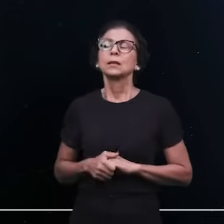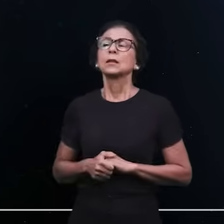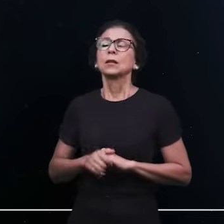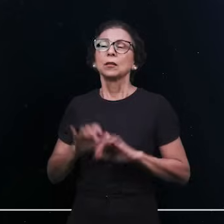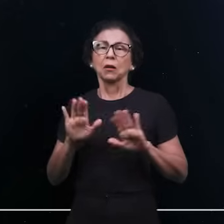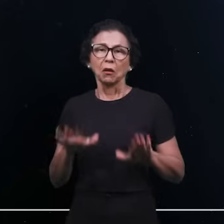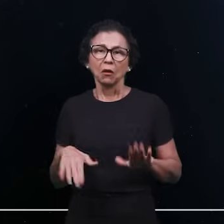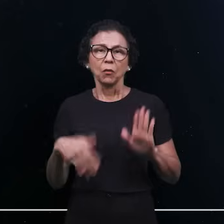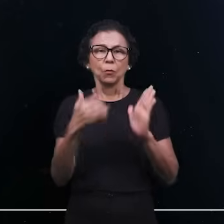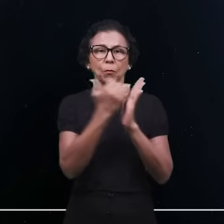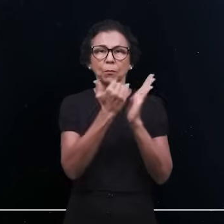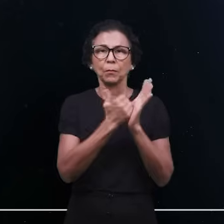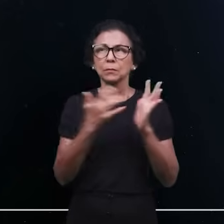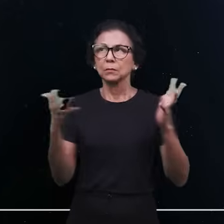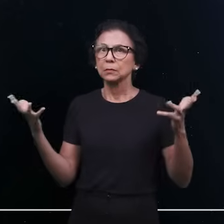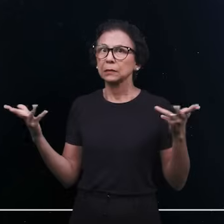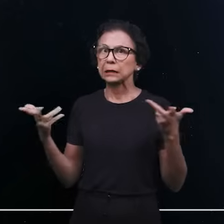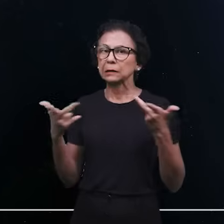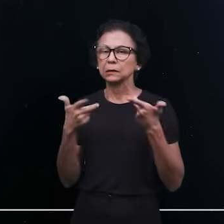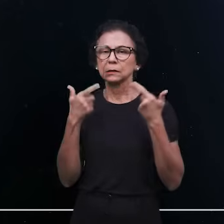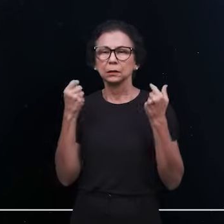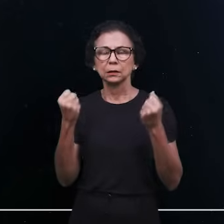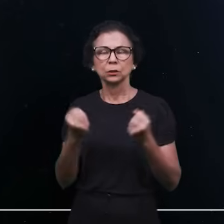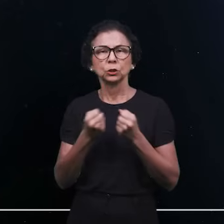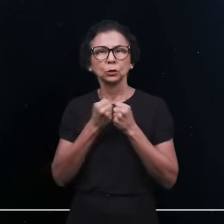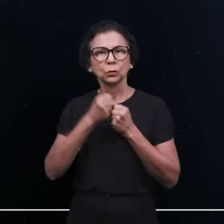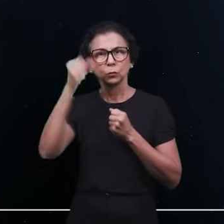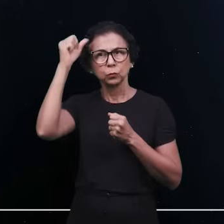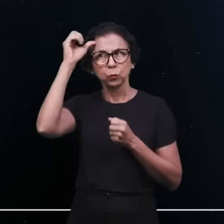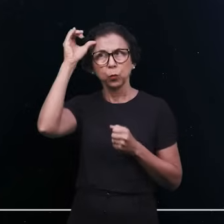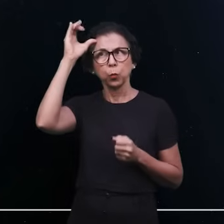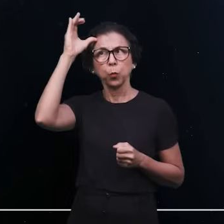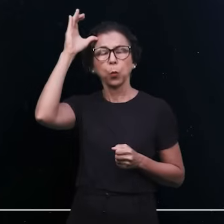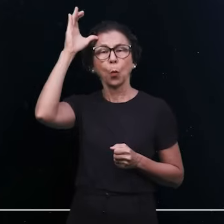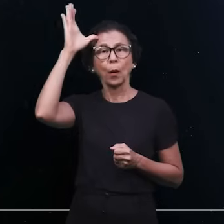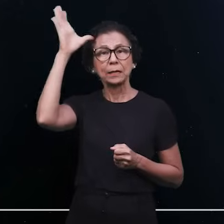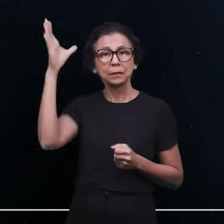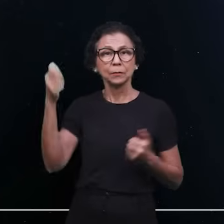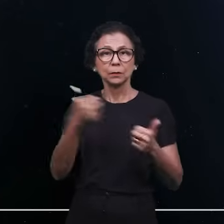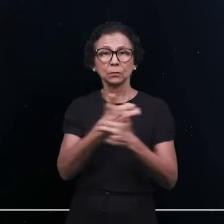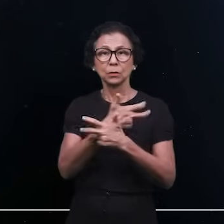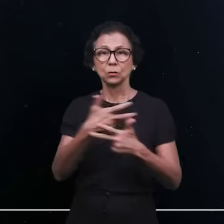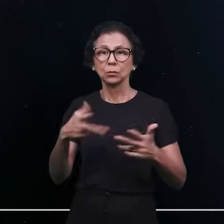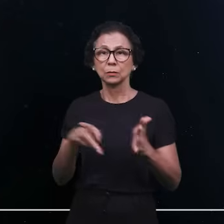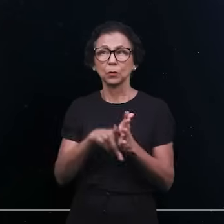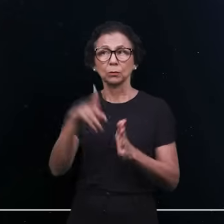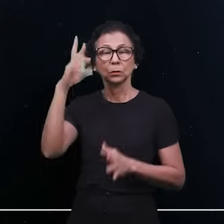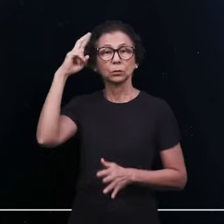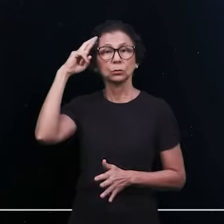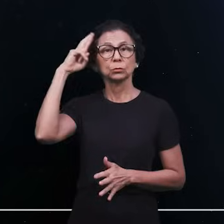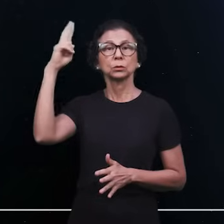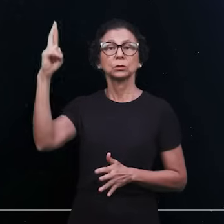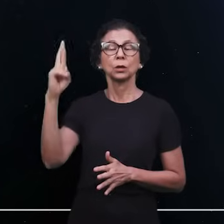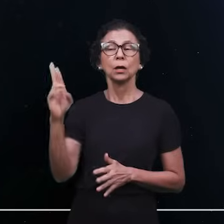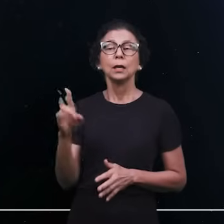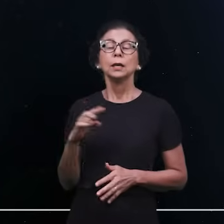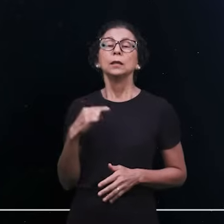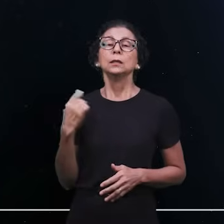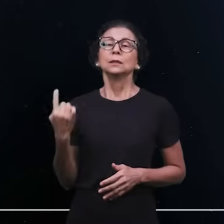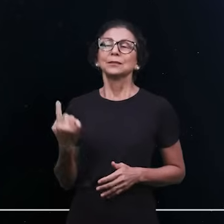seguinte: o programa é maravilhoso, engrandece nosso entendimento sobre as coisas do Senhor e, com isso,